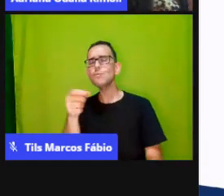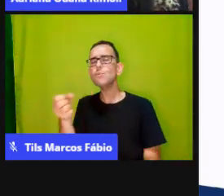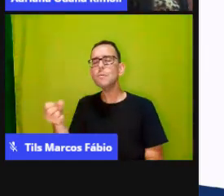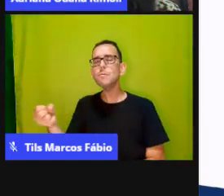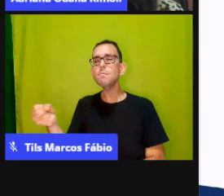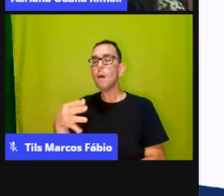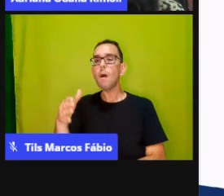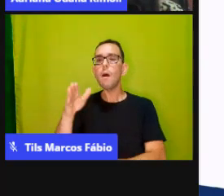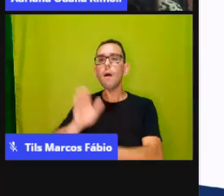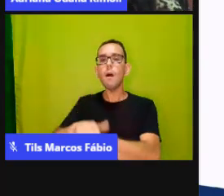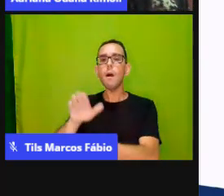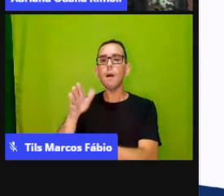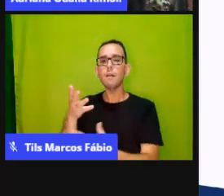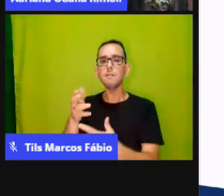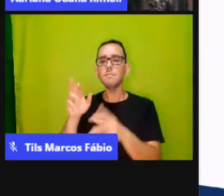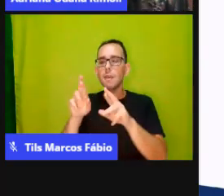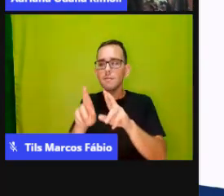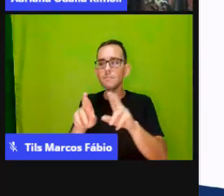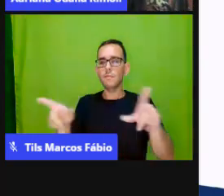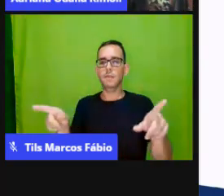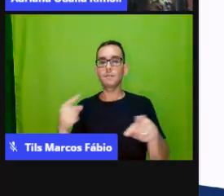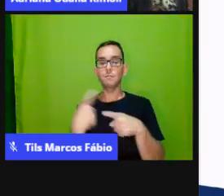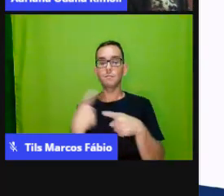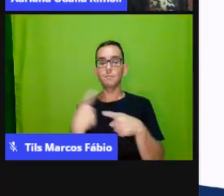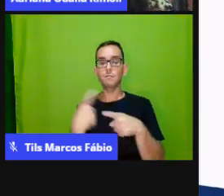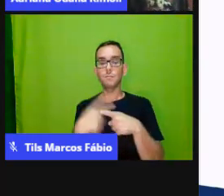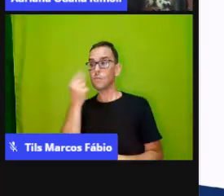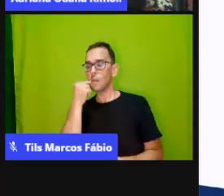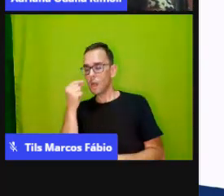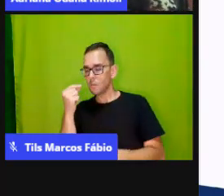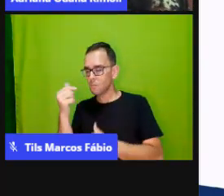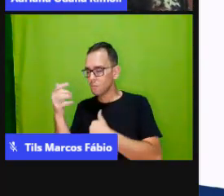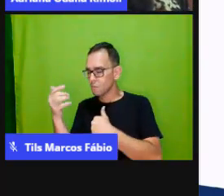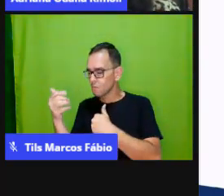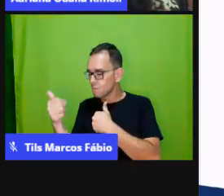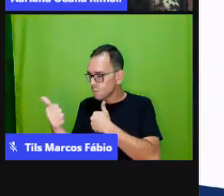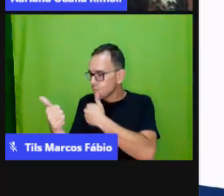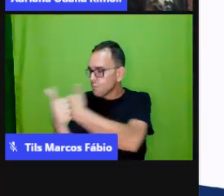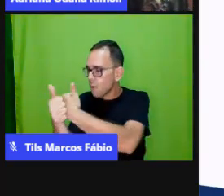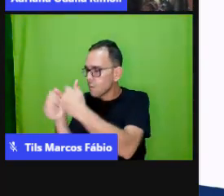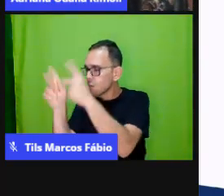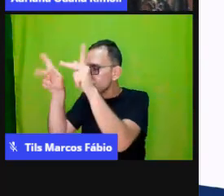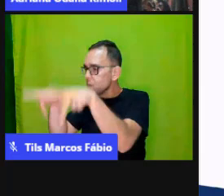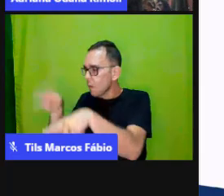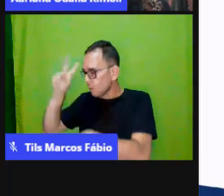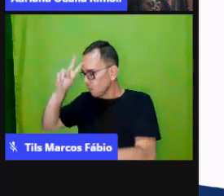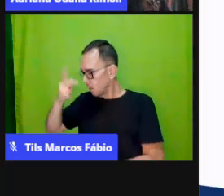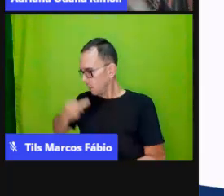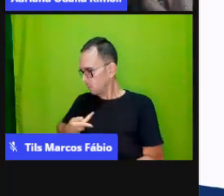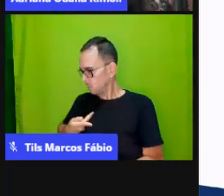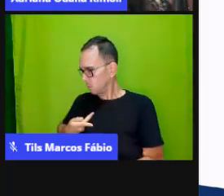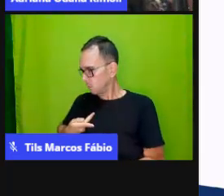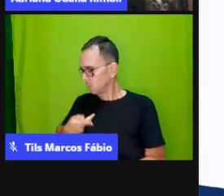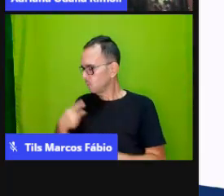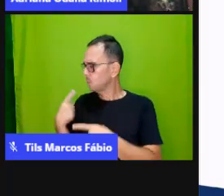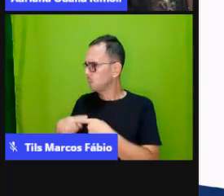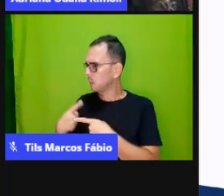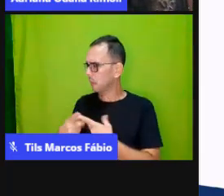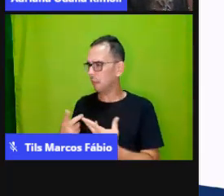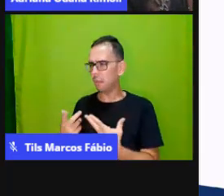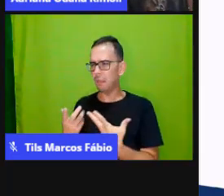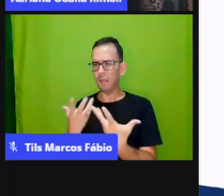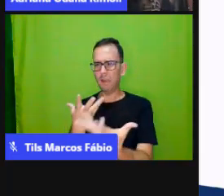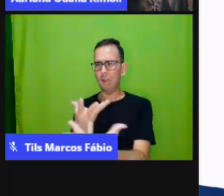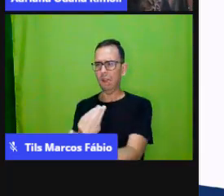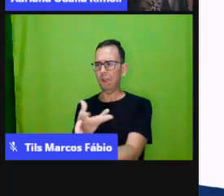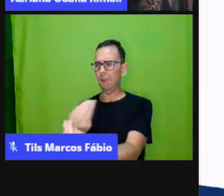E foi diferente, porque os gatos se aproximaram da população humana devido ao acúmulo de